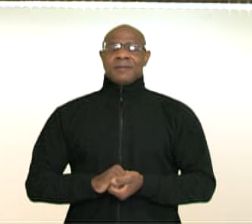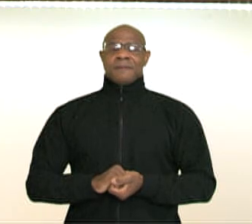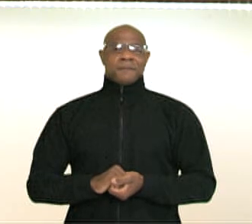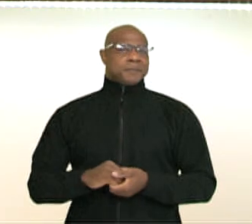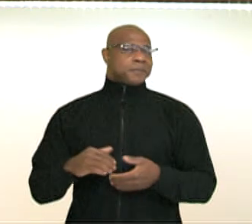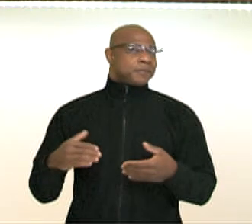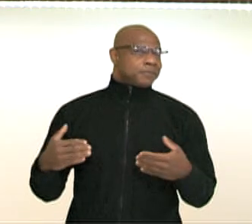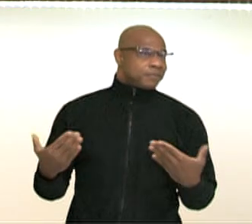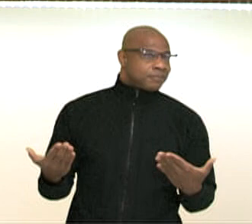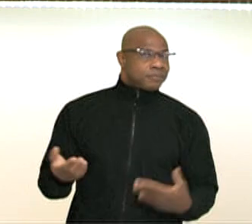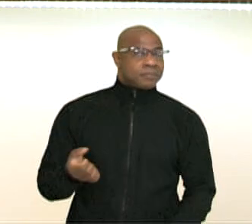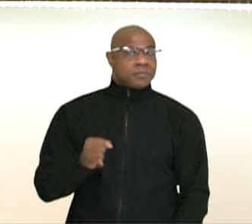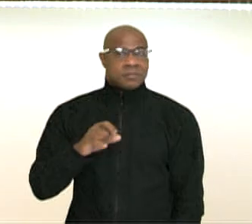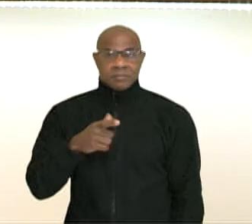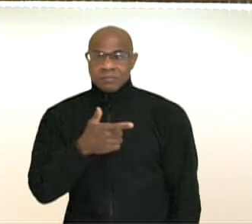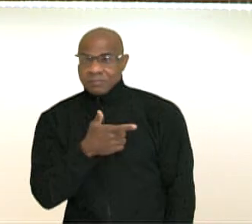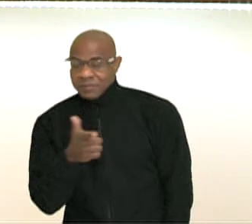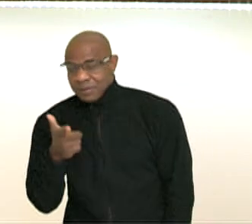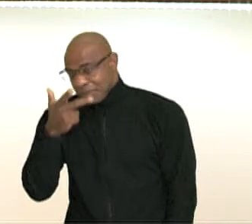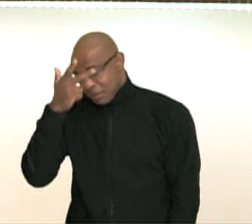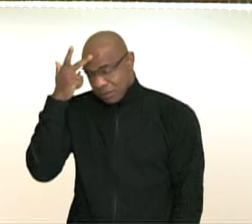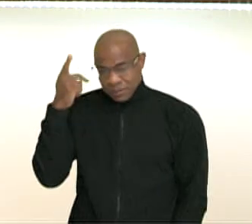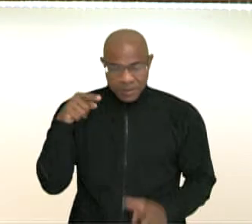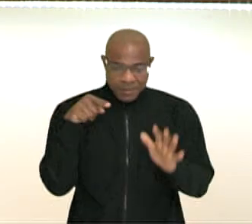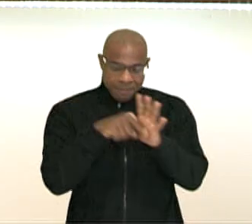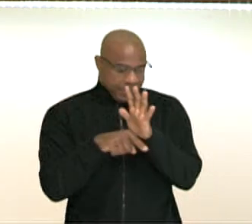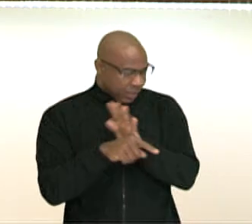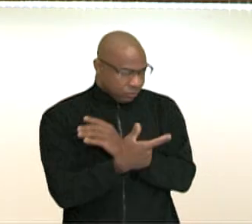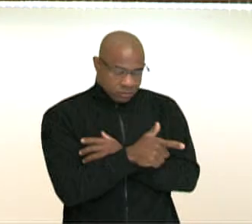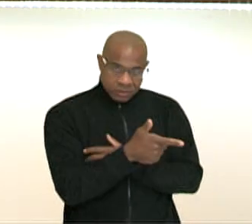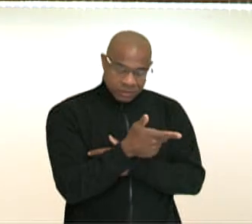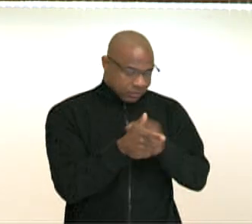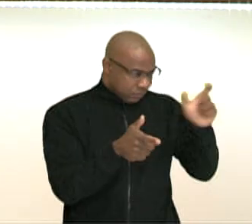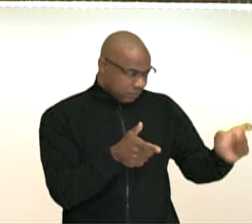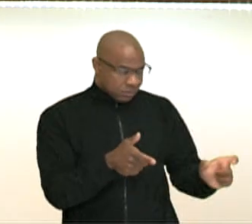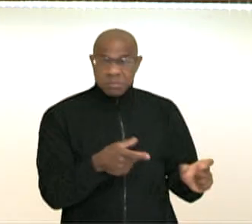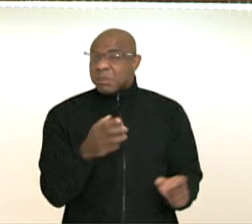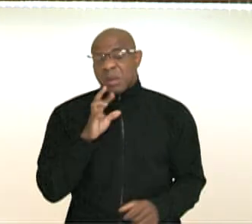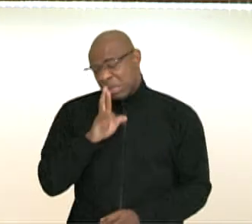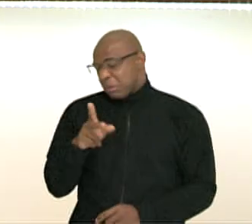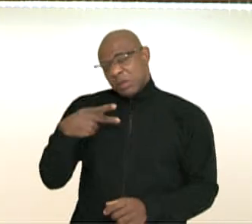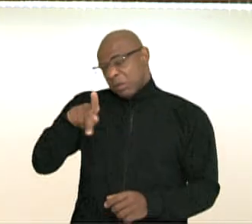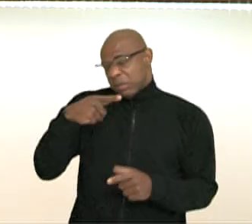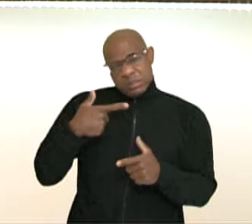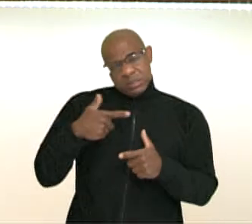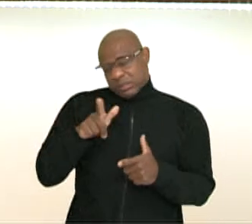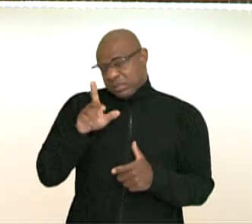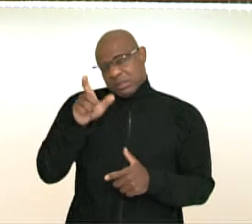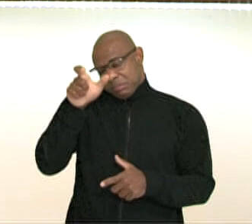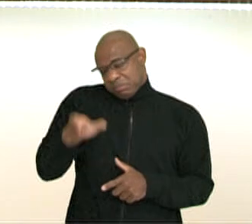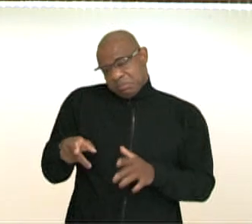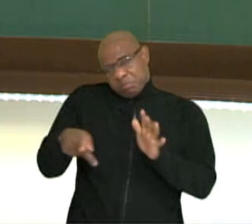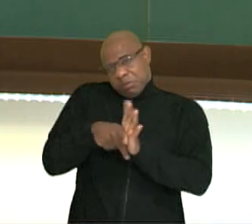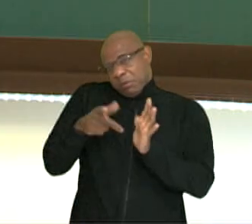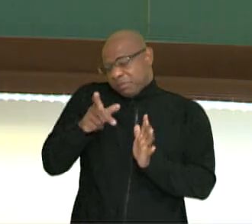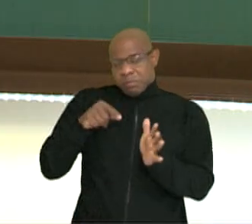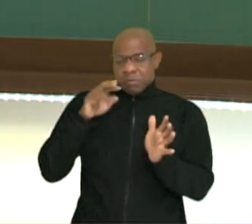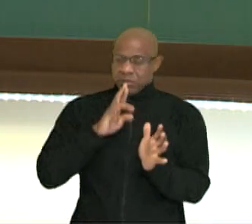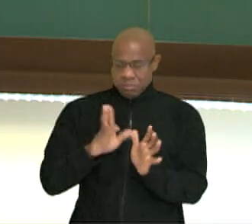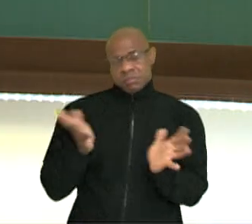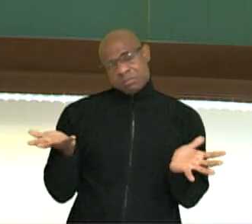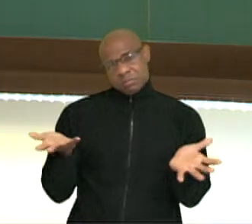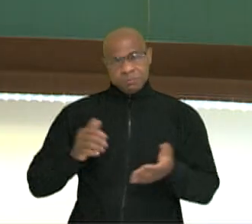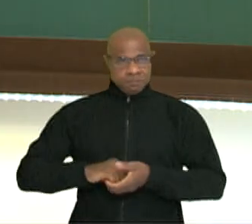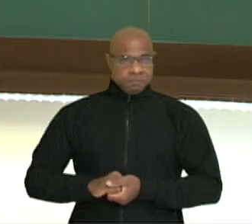Se você não tem ninguém perto, não conseguiu perguntar para nenhum familiar, responde você mesmo, não tem problema. Então vamos entender a pergunta.